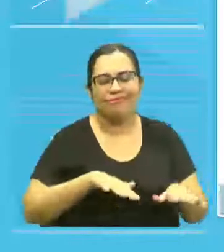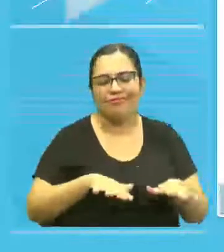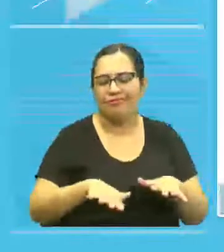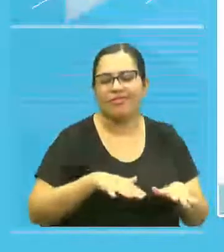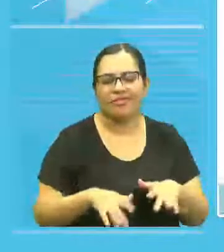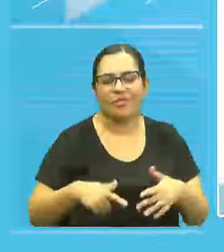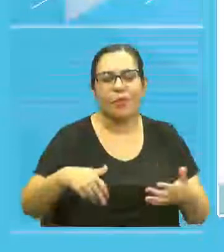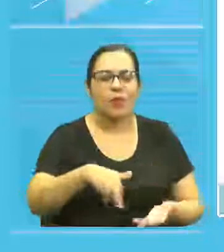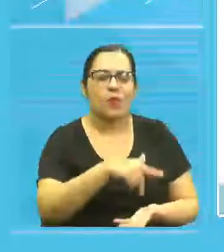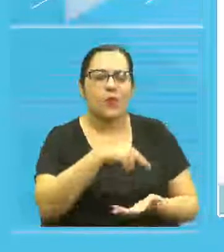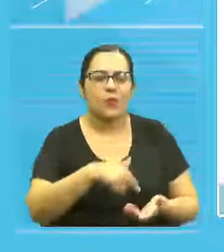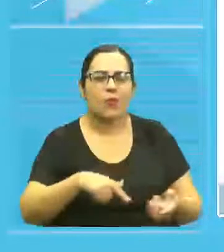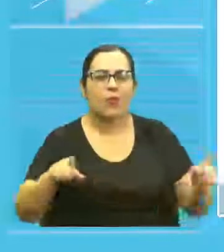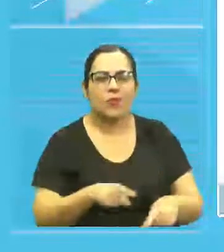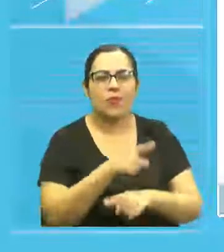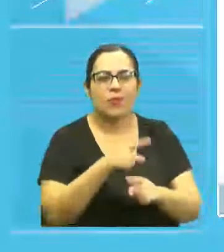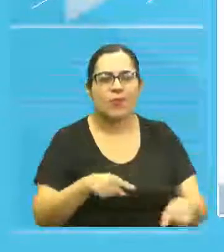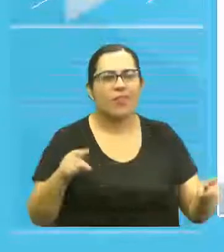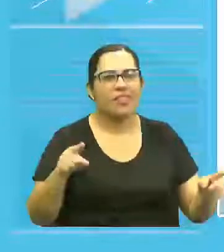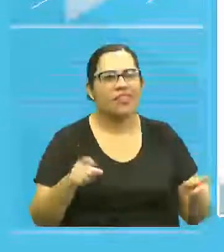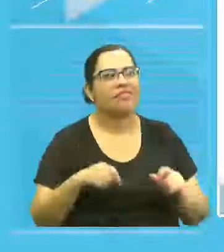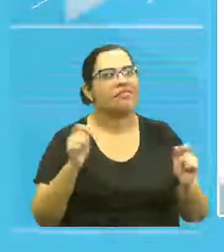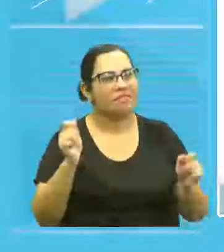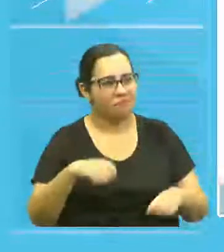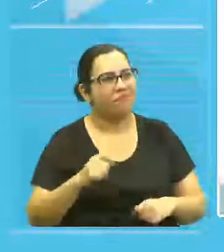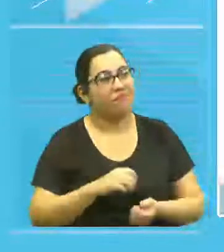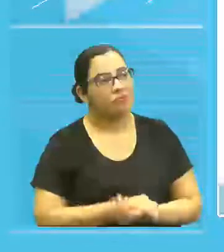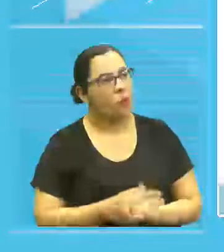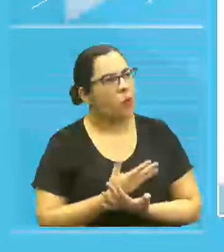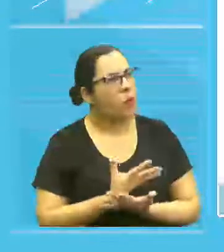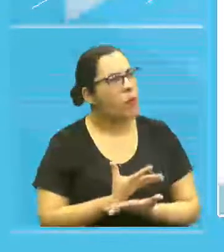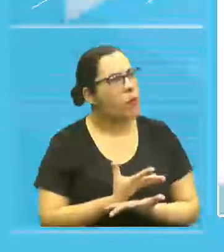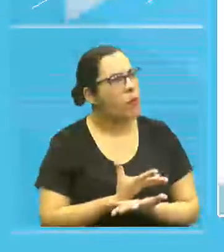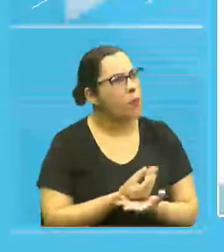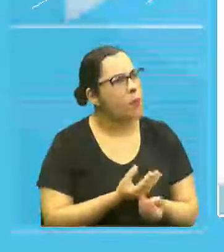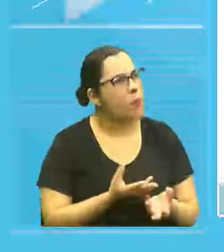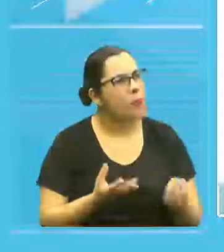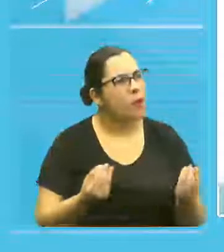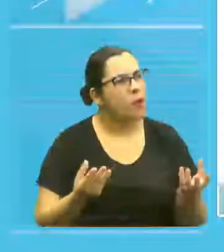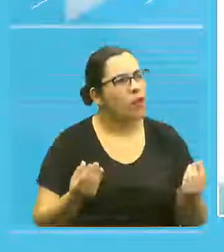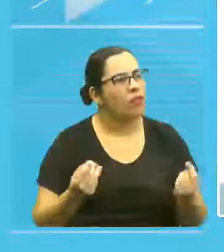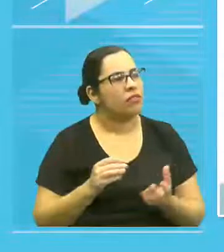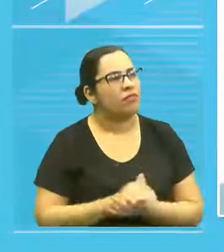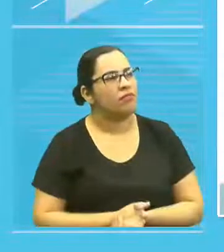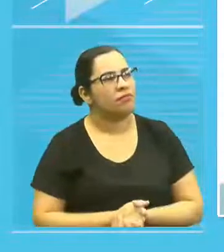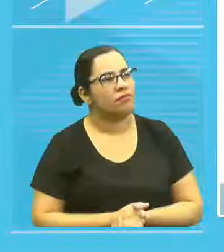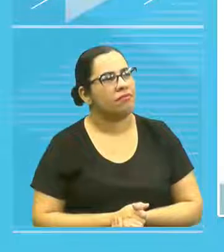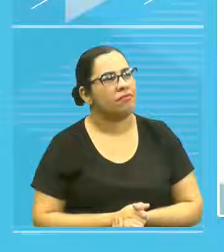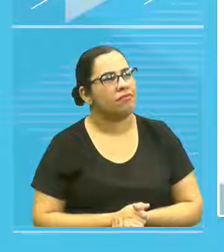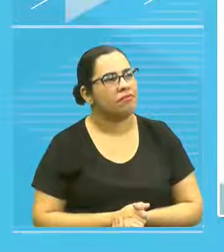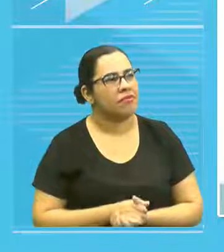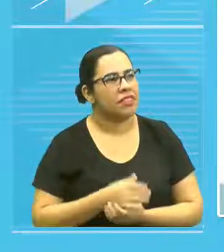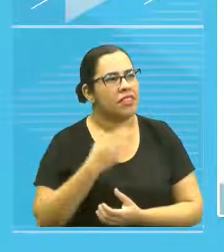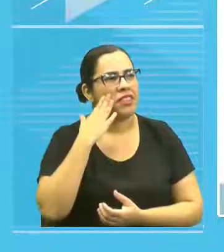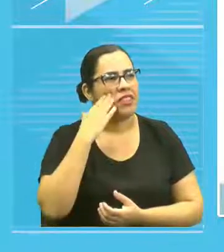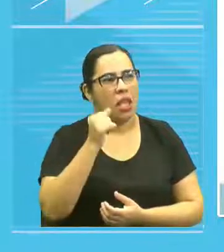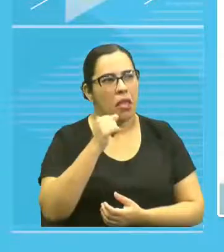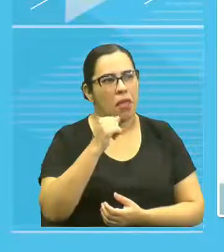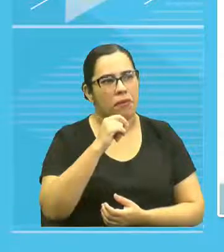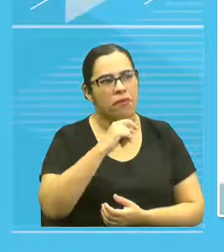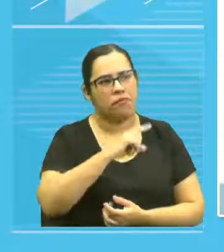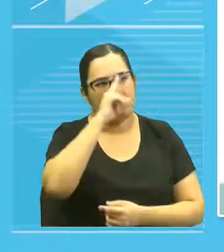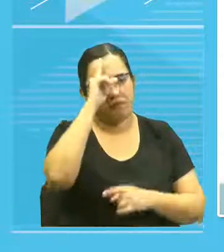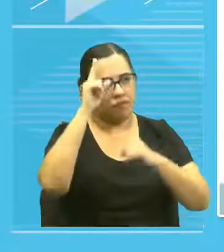para mim Uma Lambada E por aí vai Ó tio Jorge é o tanto tinha numa top ó saber que rá-tim-bum é um nome inventado